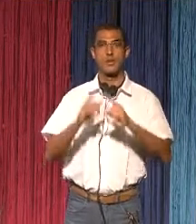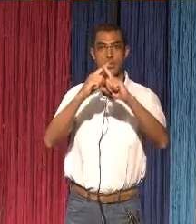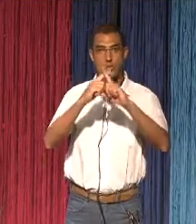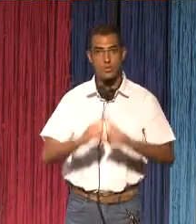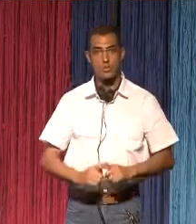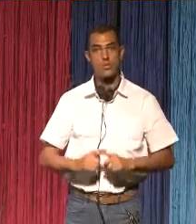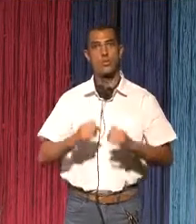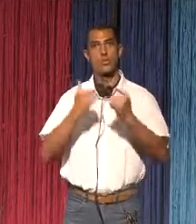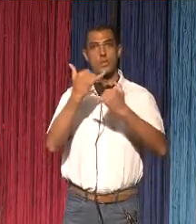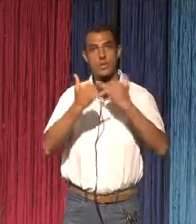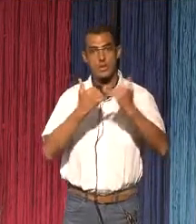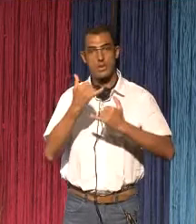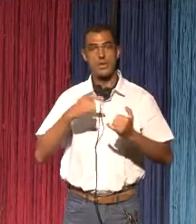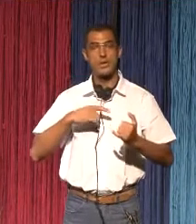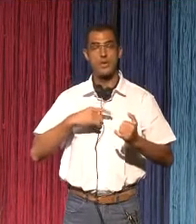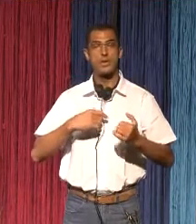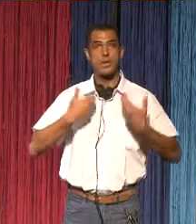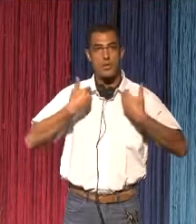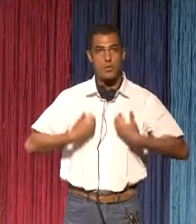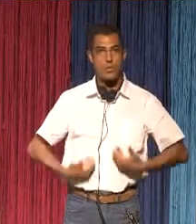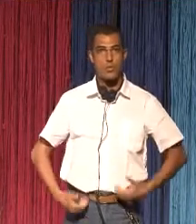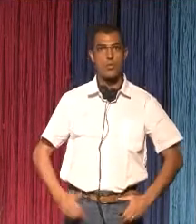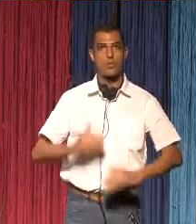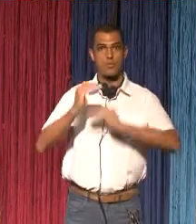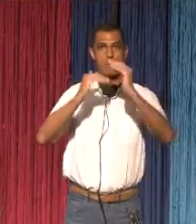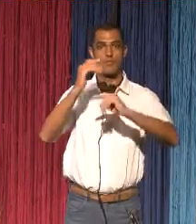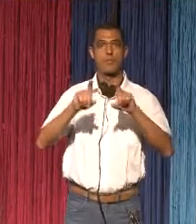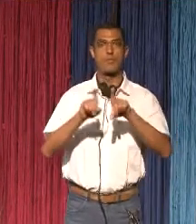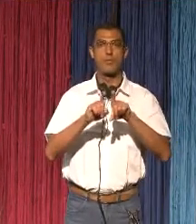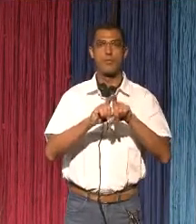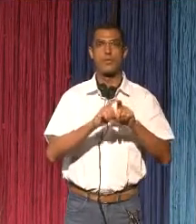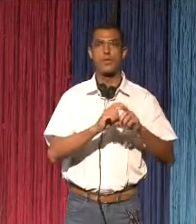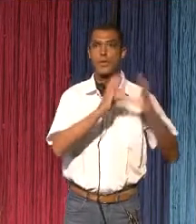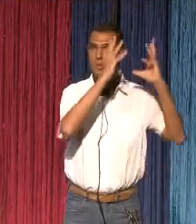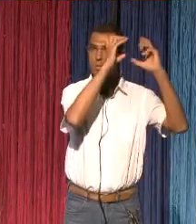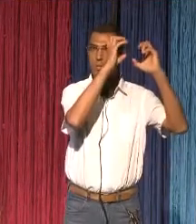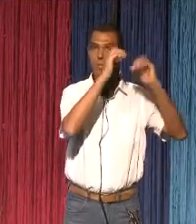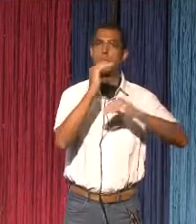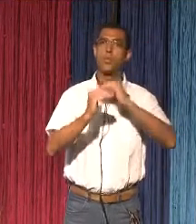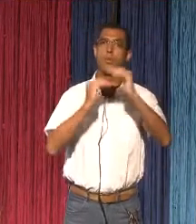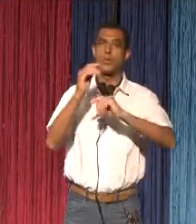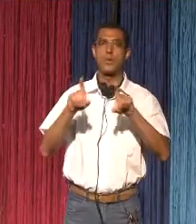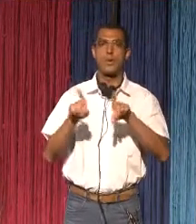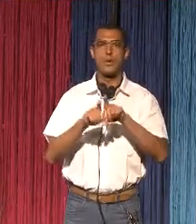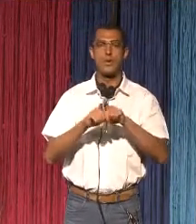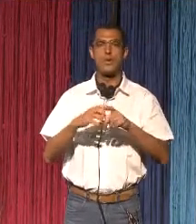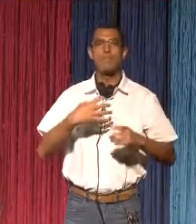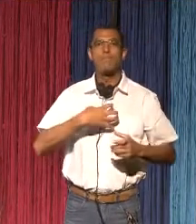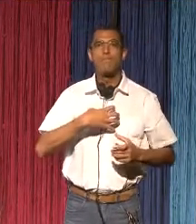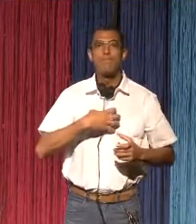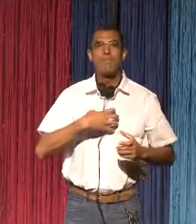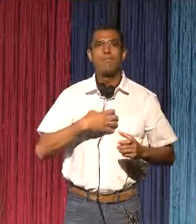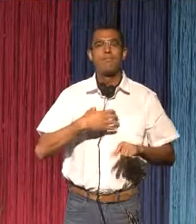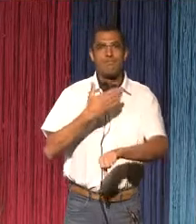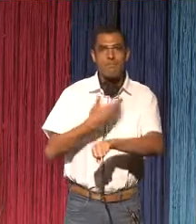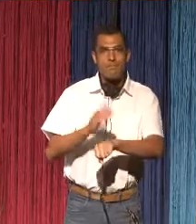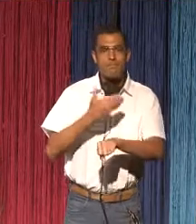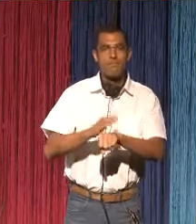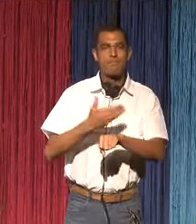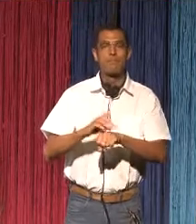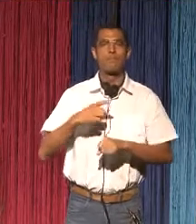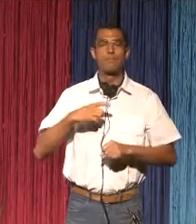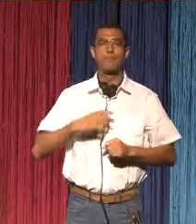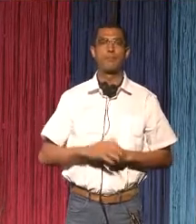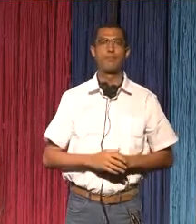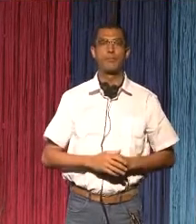físico, desenvolvimento neurológico, desenvolvimento emocional, né? Não é por acaso que um dos textos